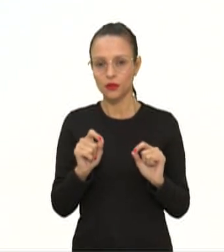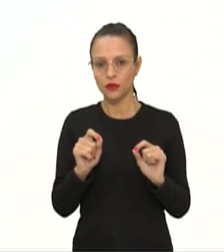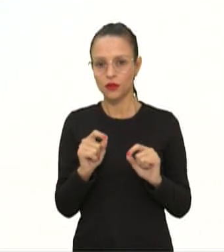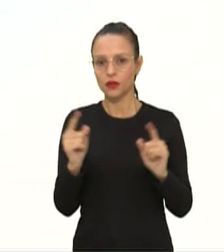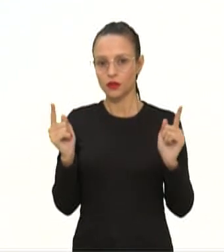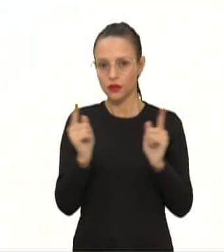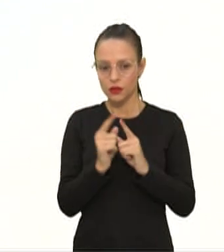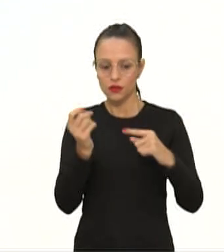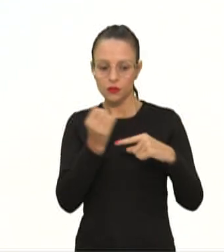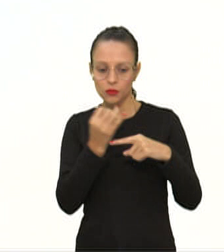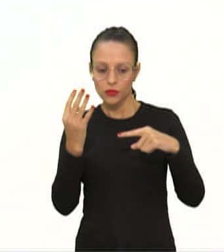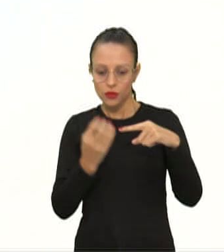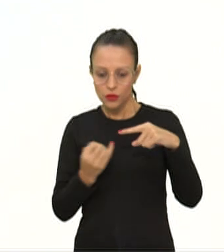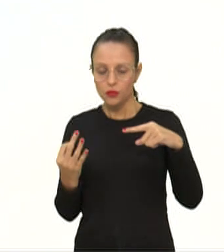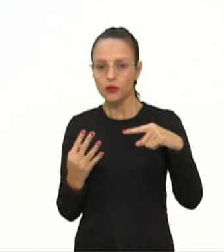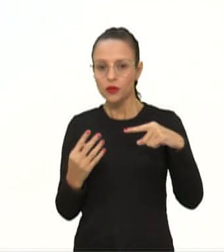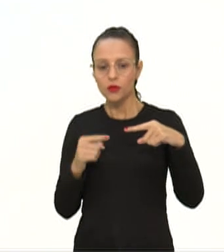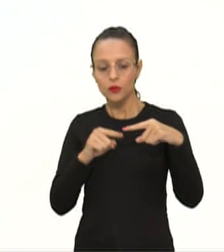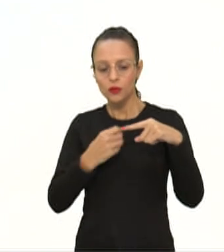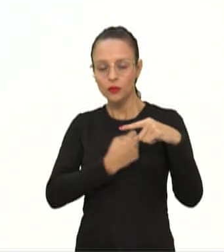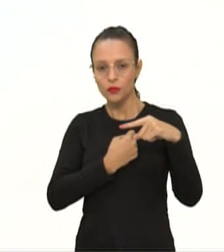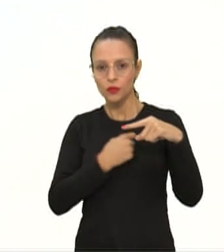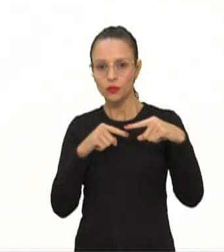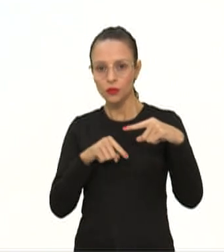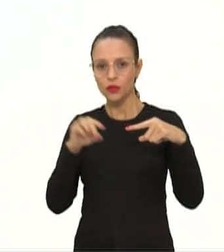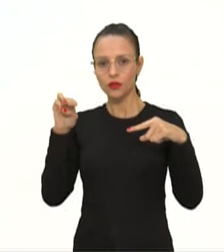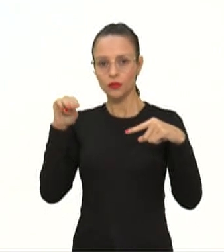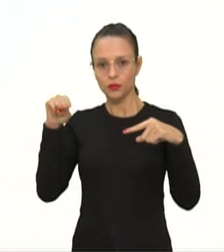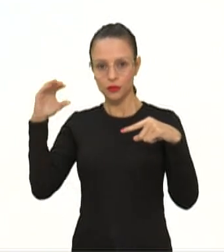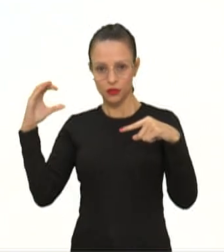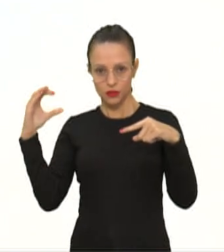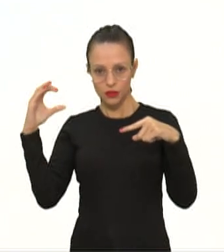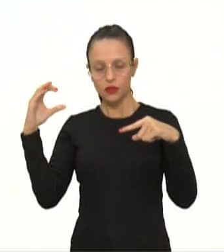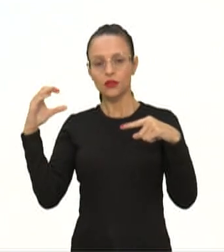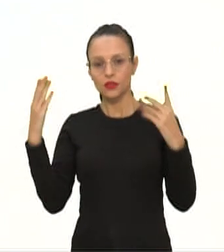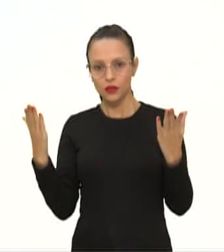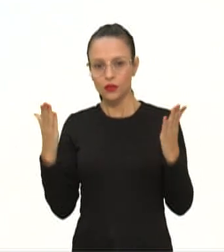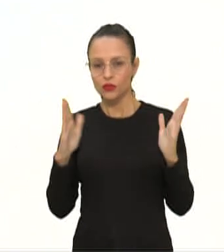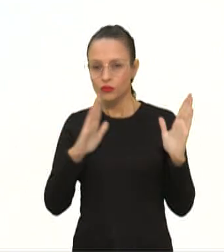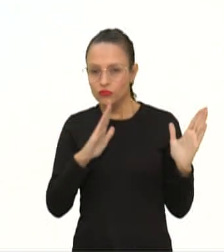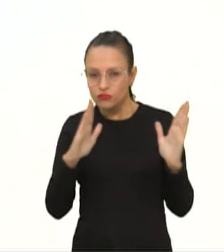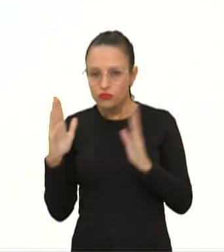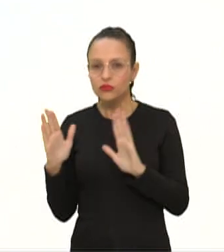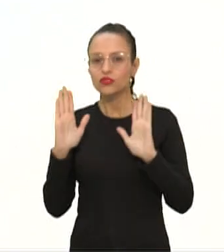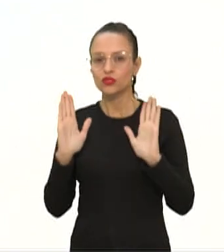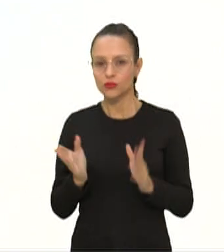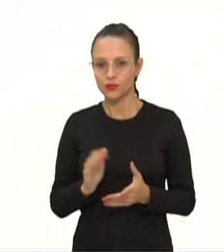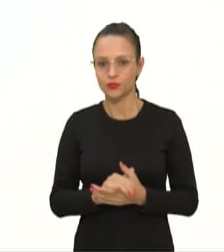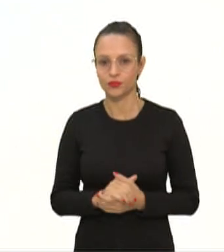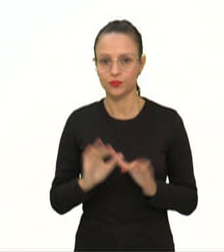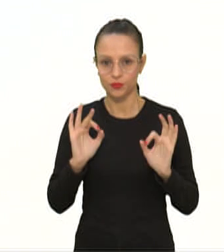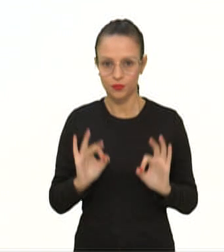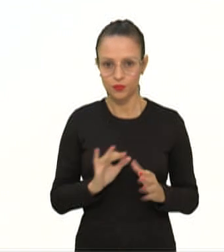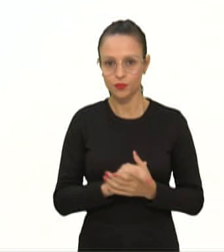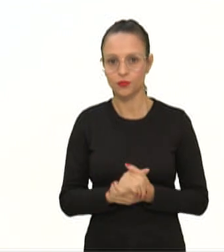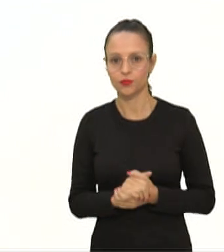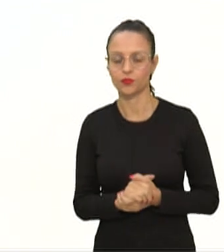reduzindo as frações com os denominadores pelo MMC. Tá? Então, nós fizemos todo esse trabalho, certo?